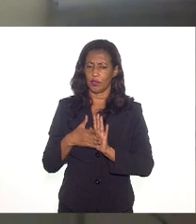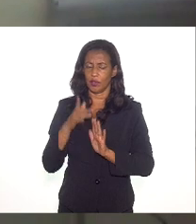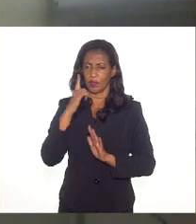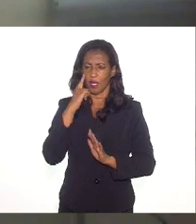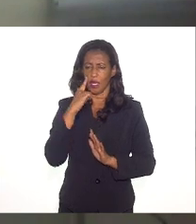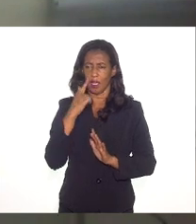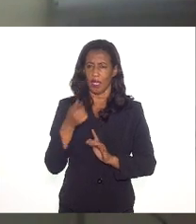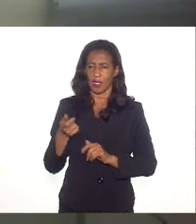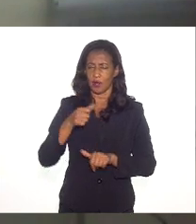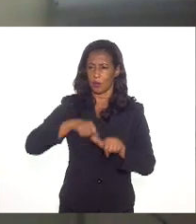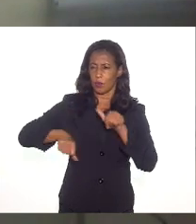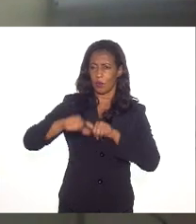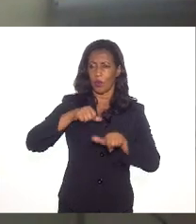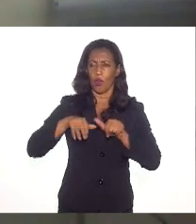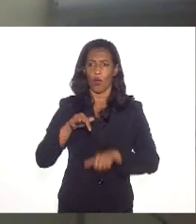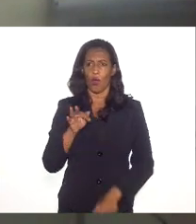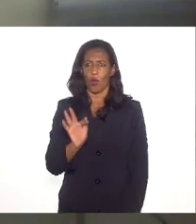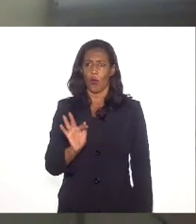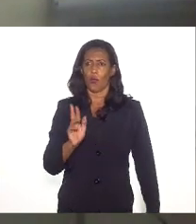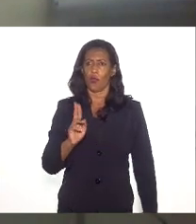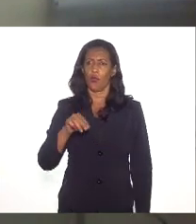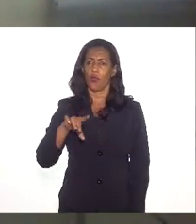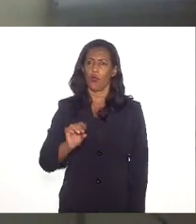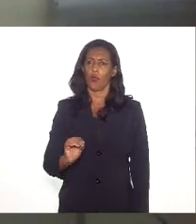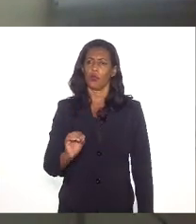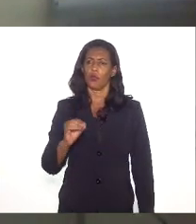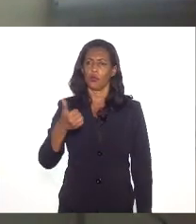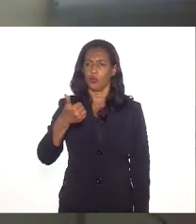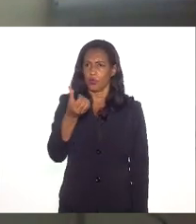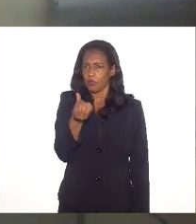no artigo 16, né? Então, eu